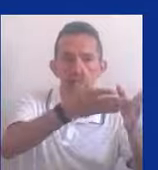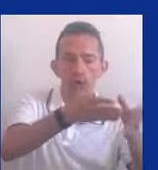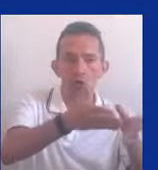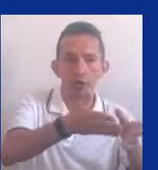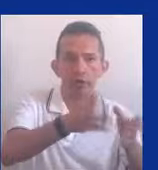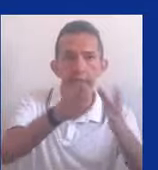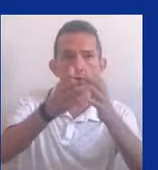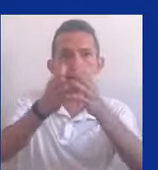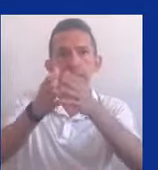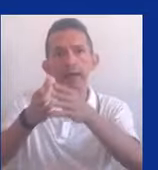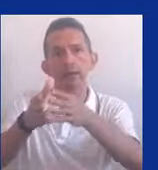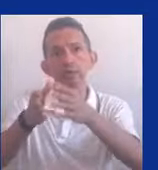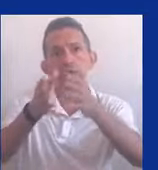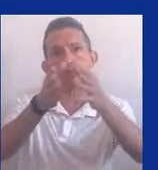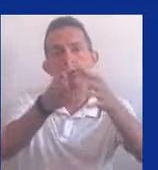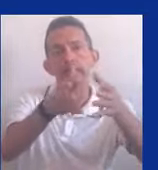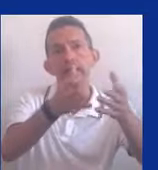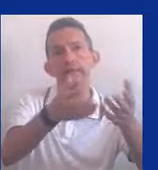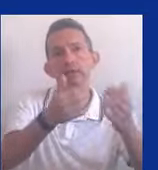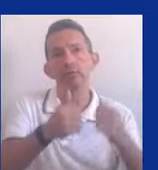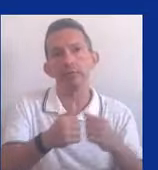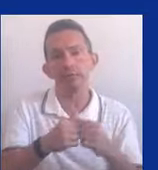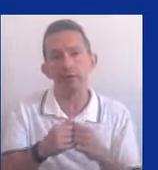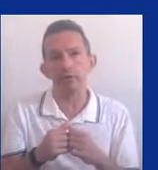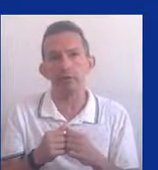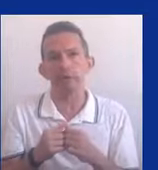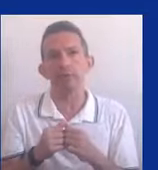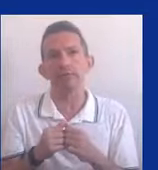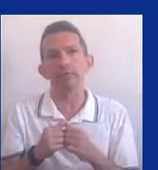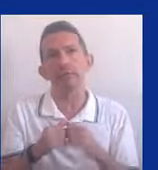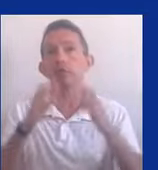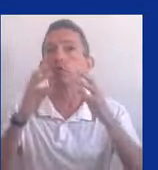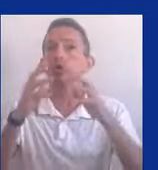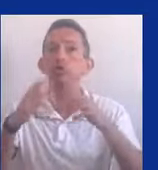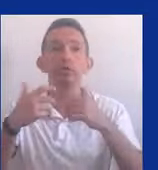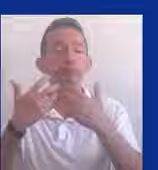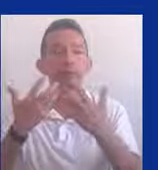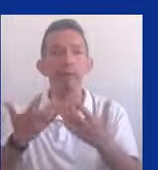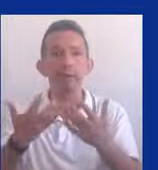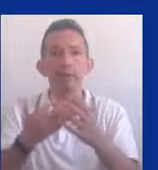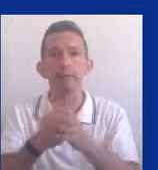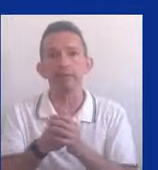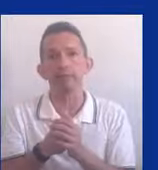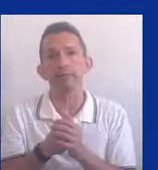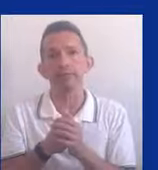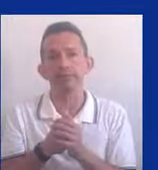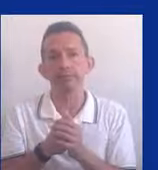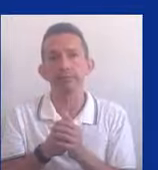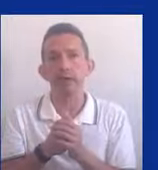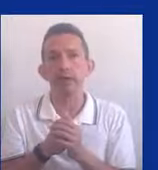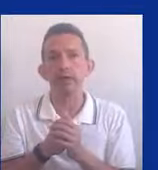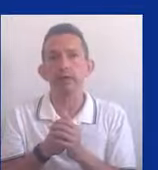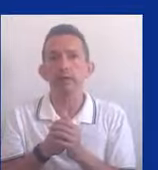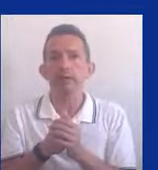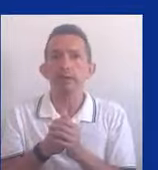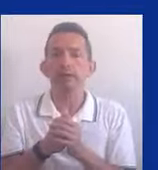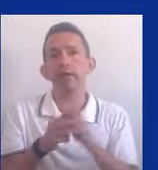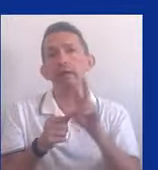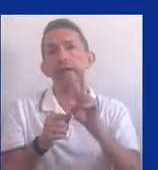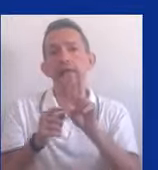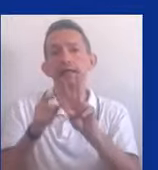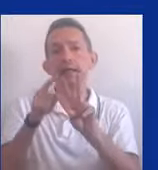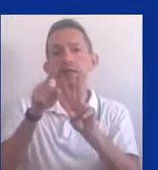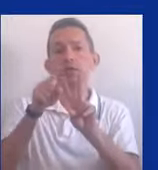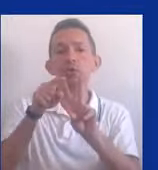as mitocôndrias e os plastos como organelas endomembranosas, que são constituídos por membranas. Tá?